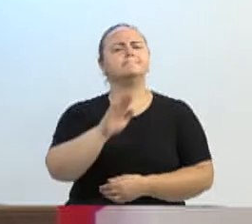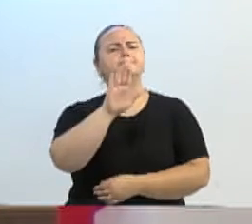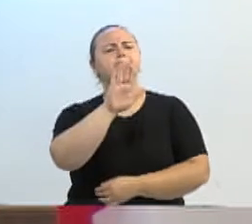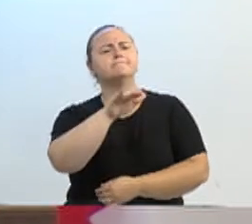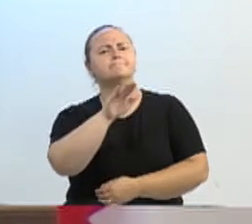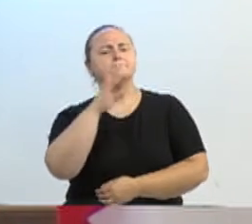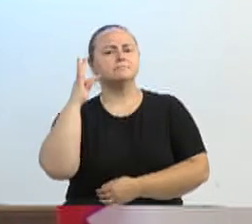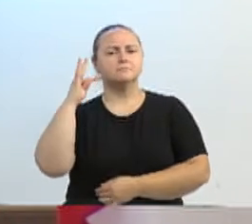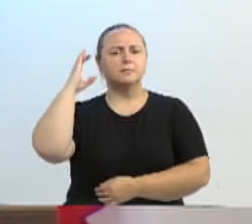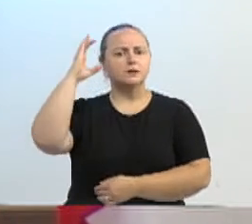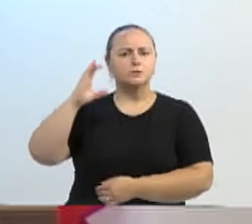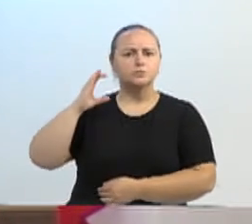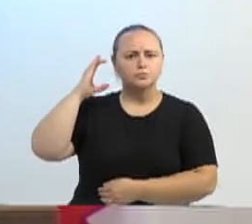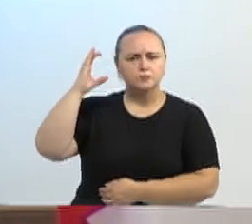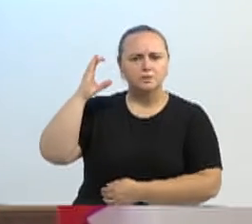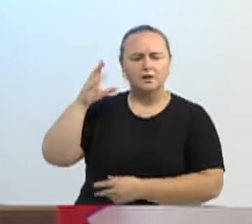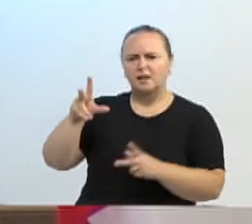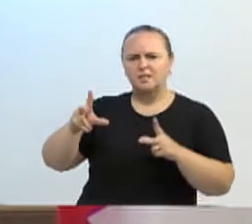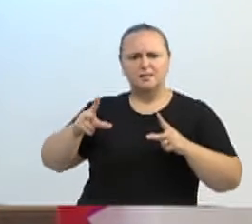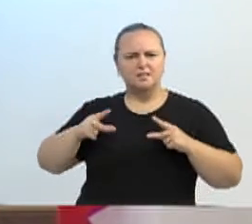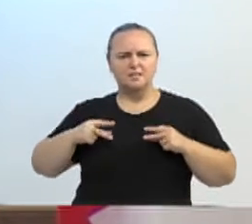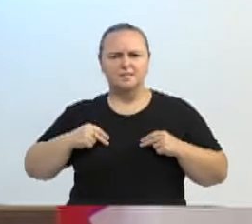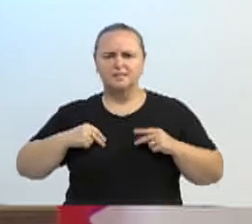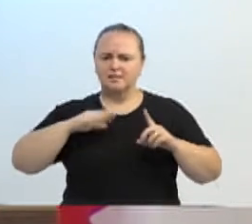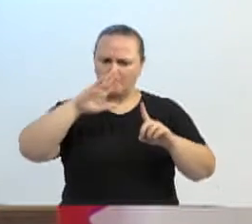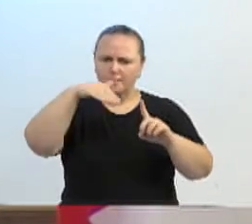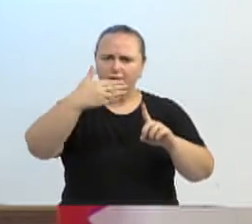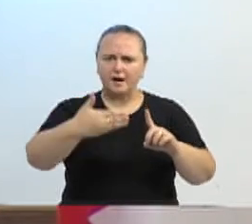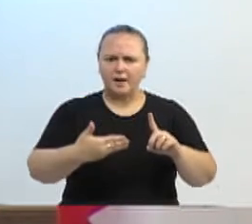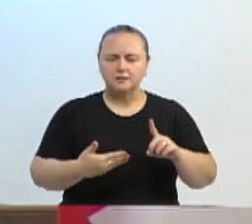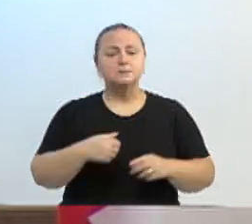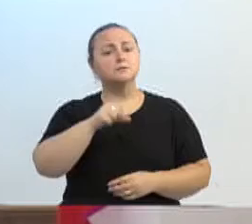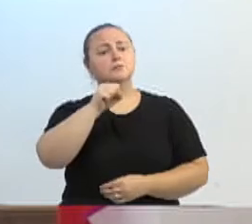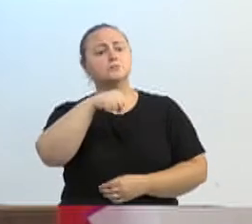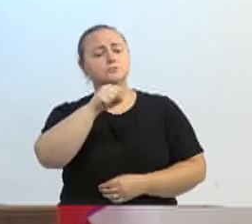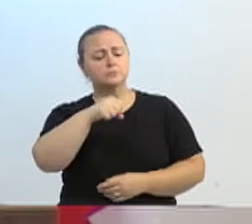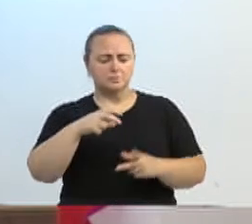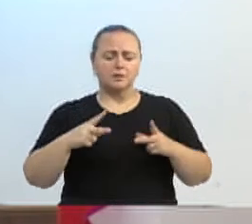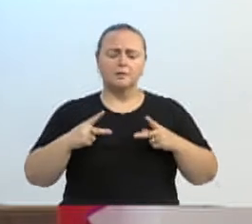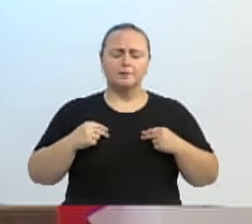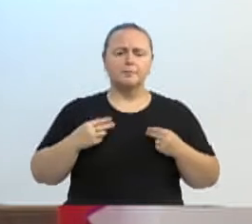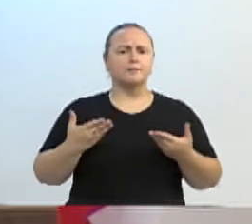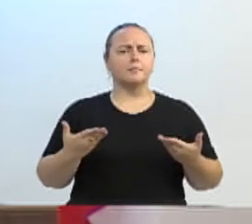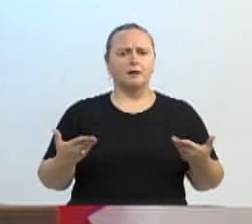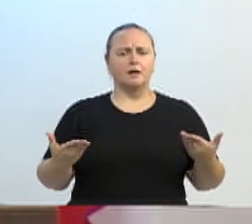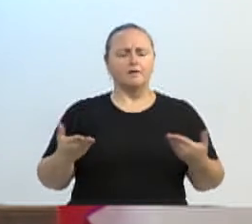essa empresa não merece uma homenagem? Merece sim. Temos que valorizar a empresa